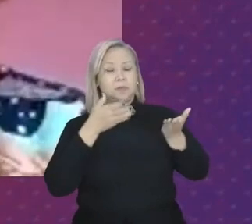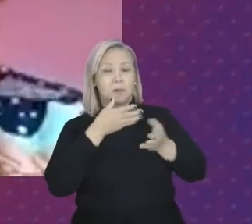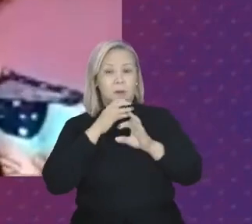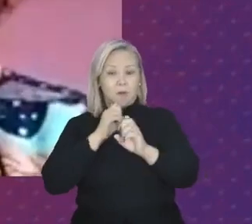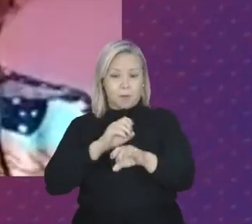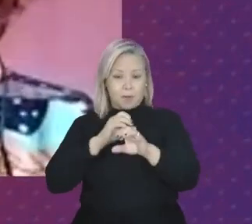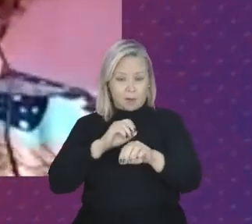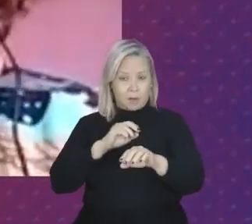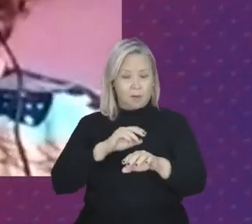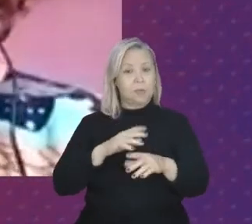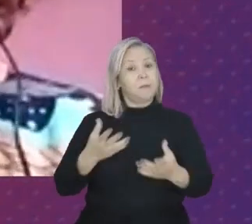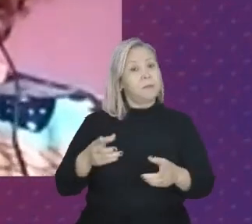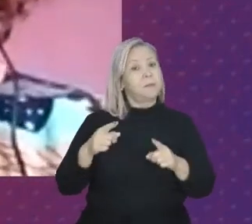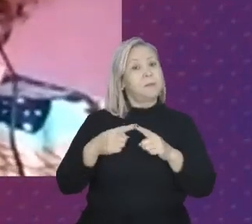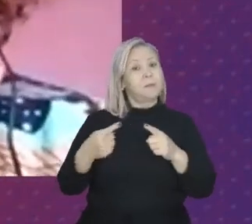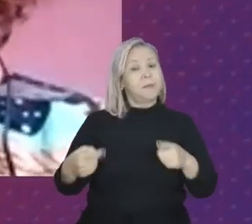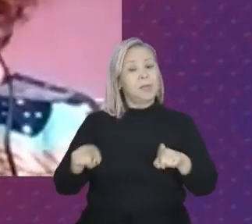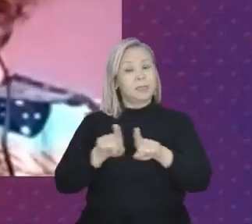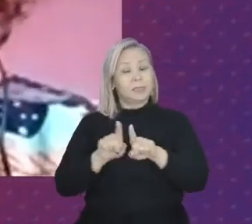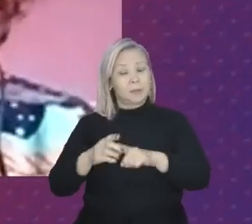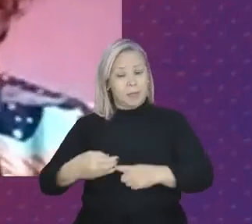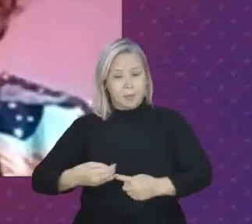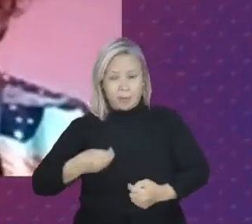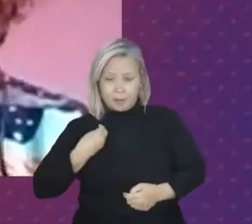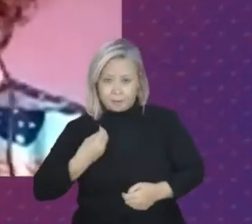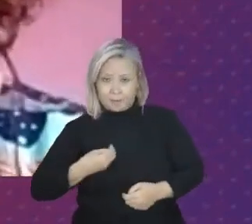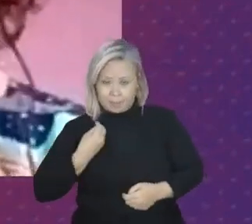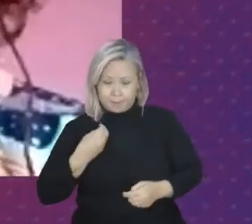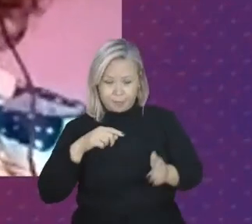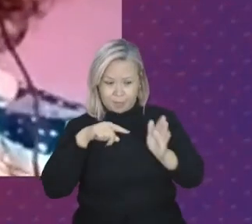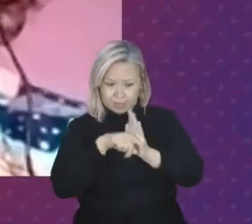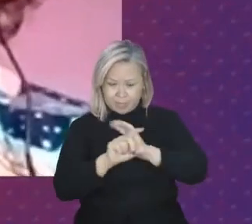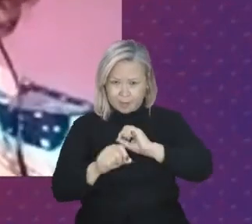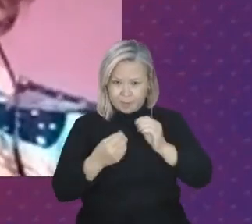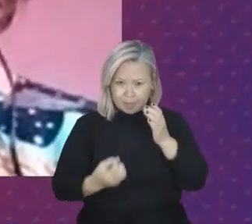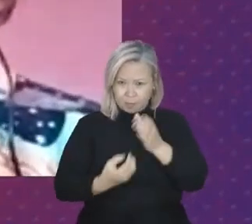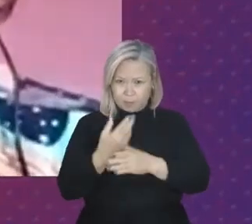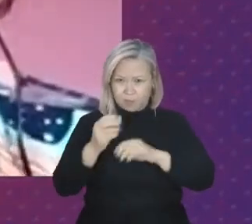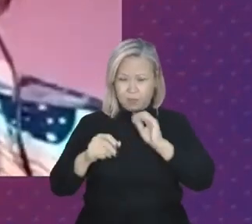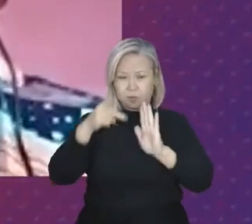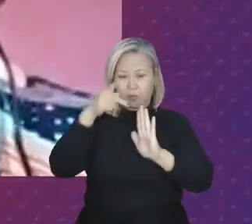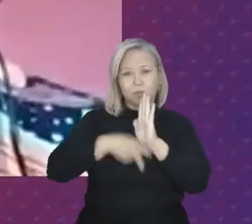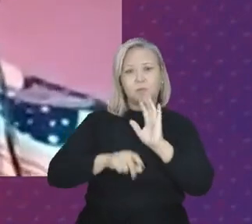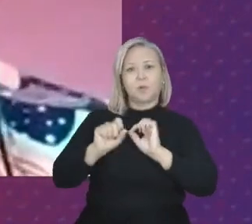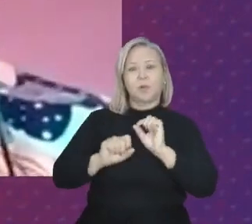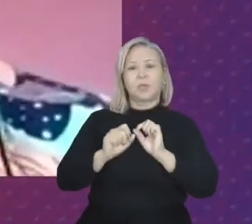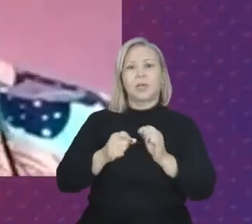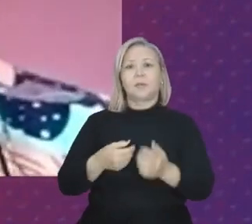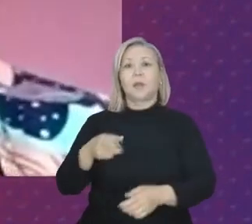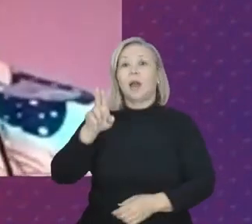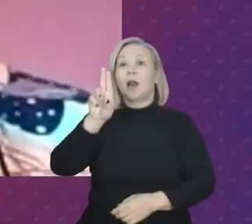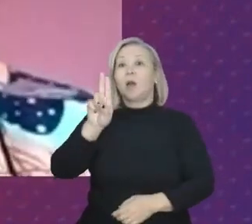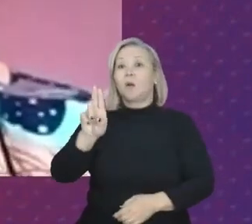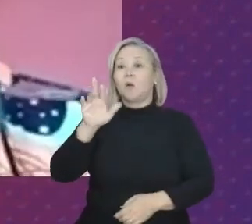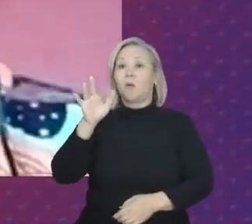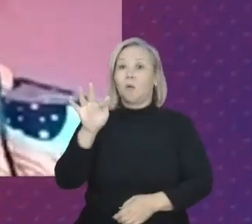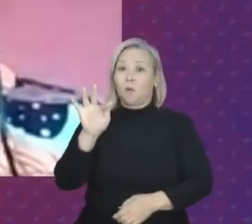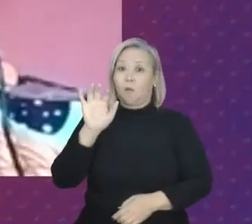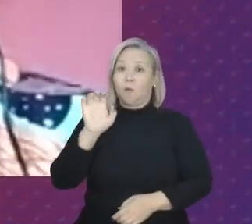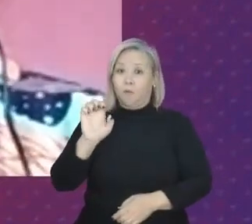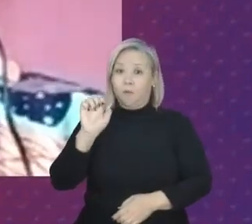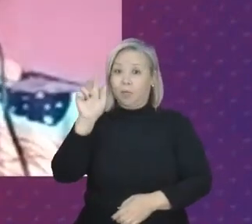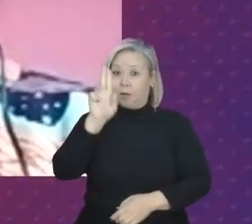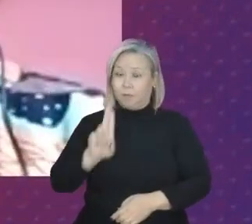para a aula, mas para a vida, porque inclusive essa pergunta, ela surge de um projeto de extensão da UF, né, coordenado pela professora Paula